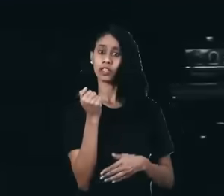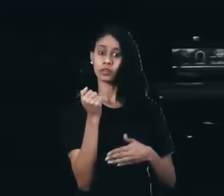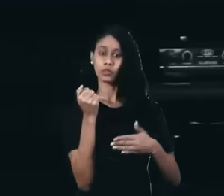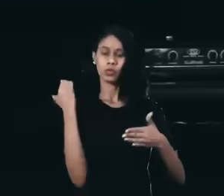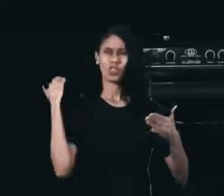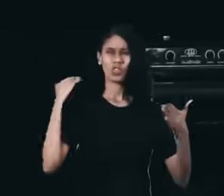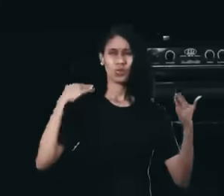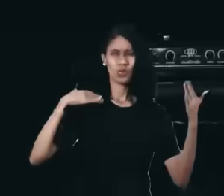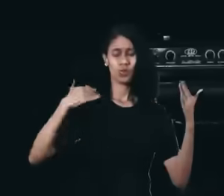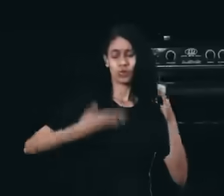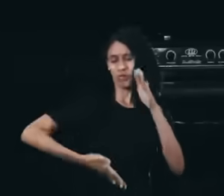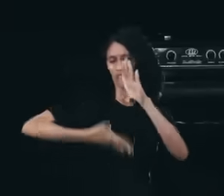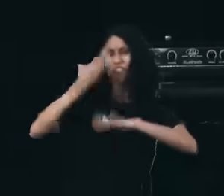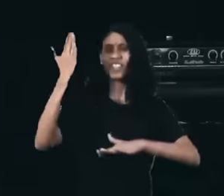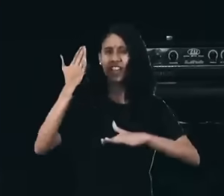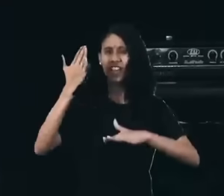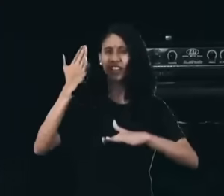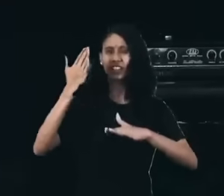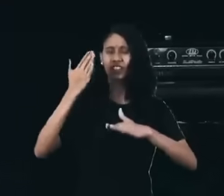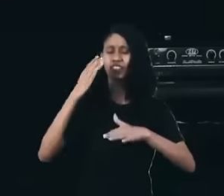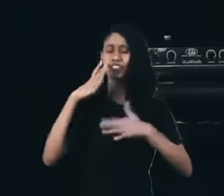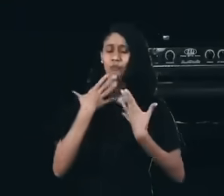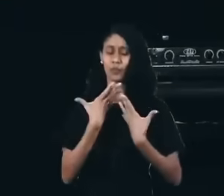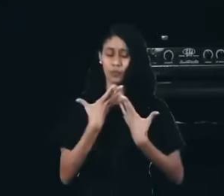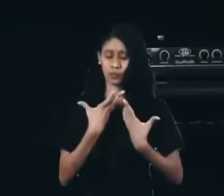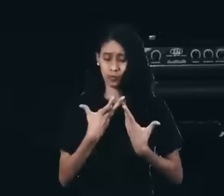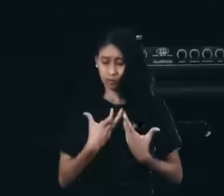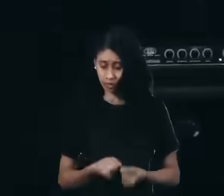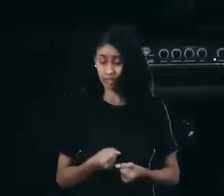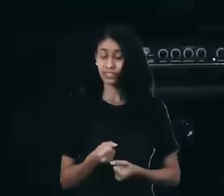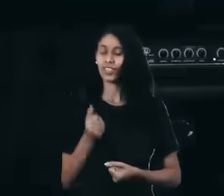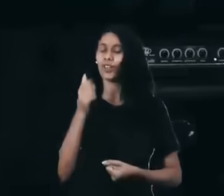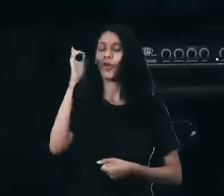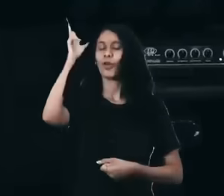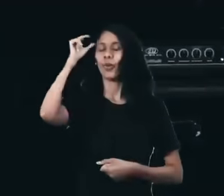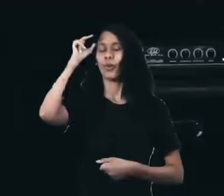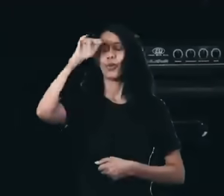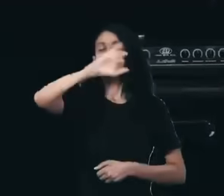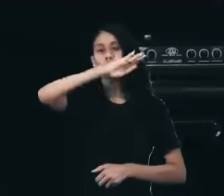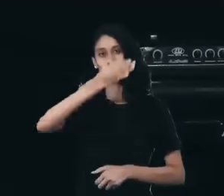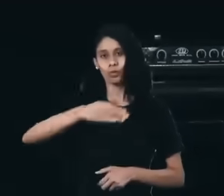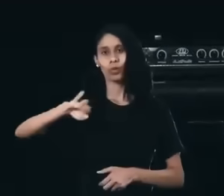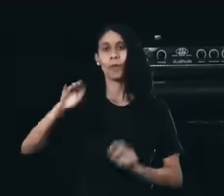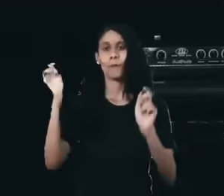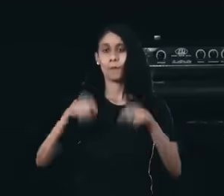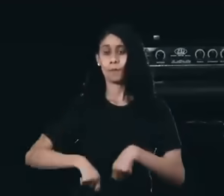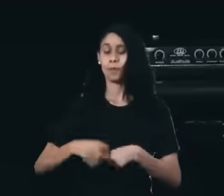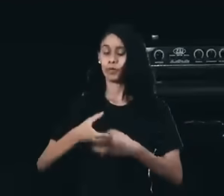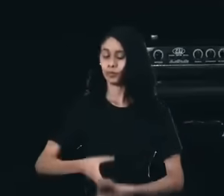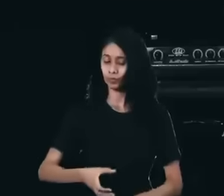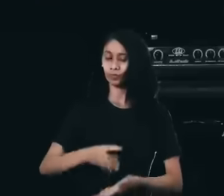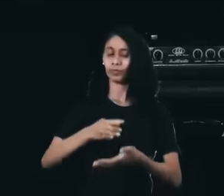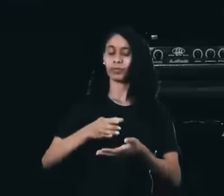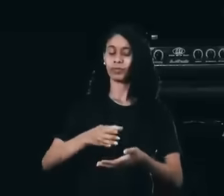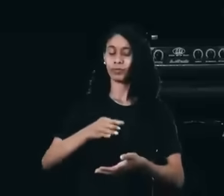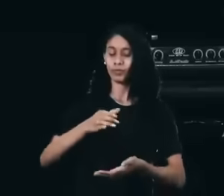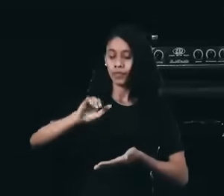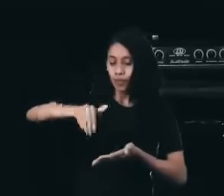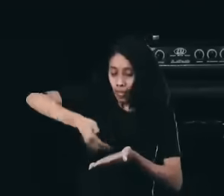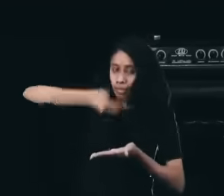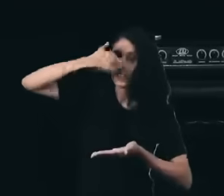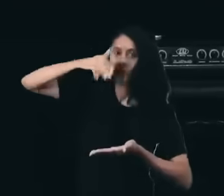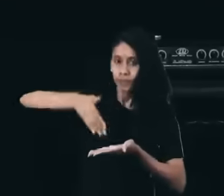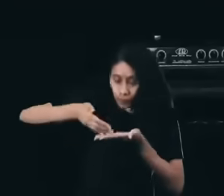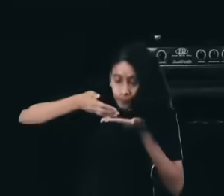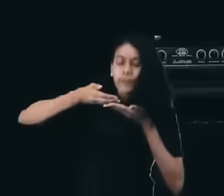muito cansativa, os camelos podem beber de 100 a 200 litros de água. A gente não precisa ser